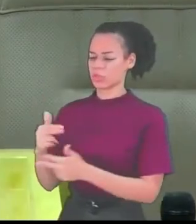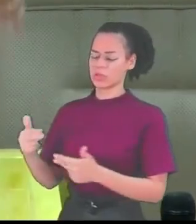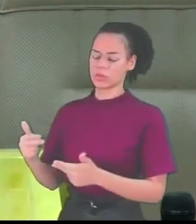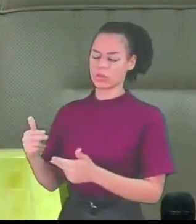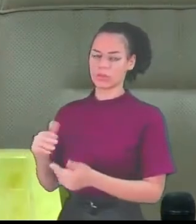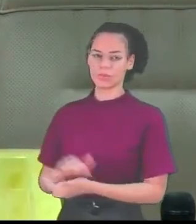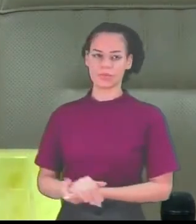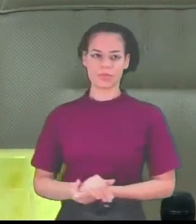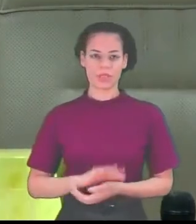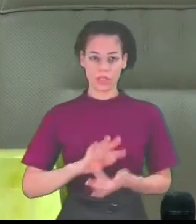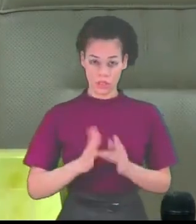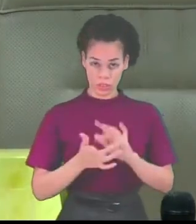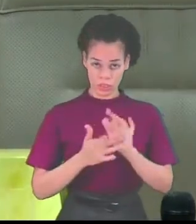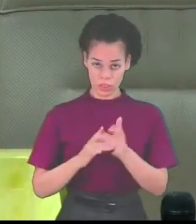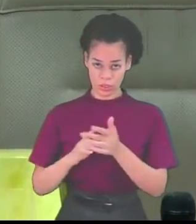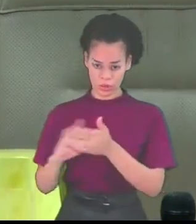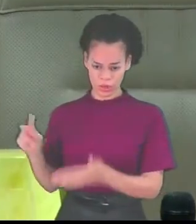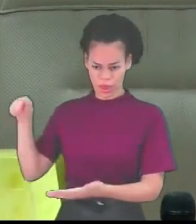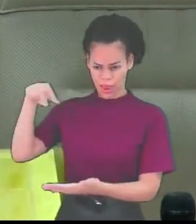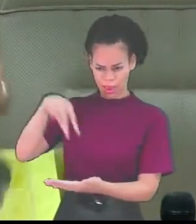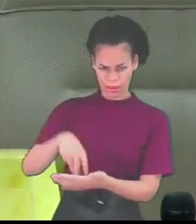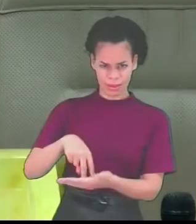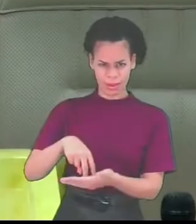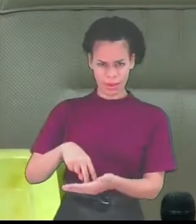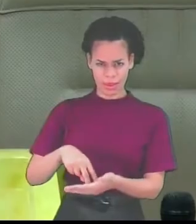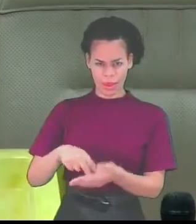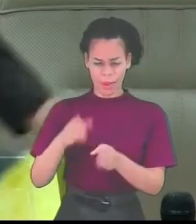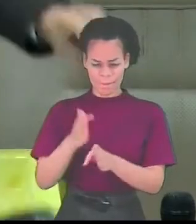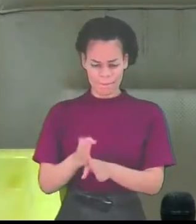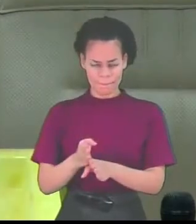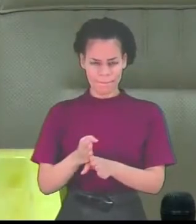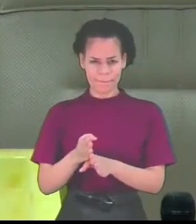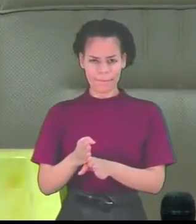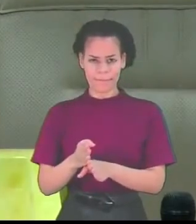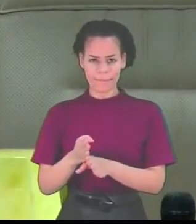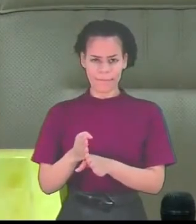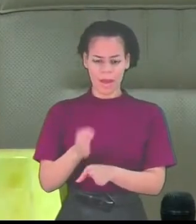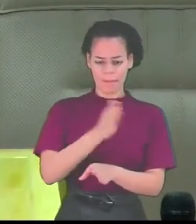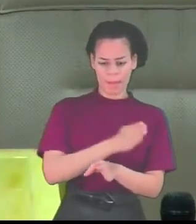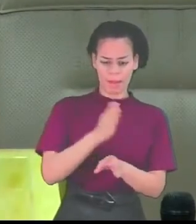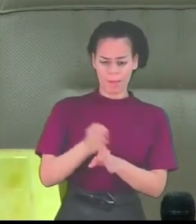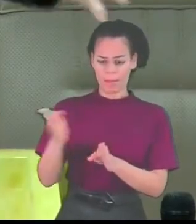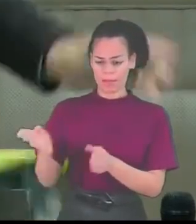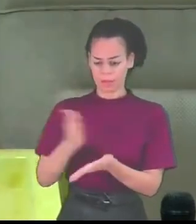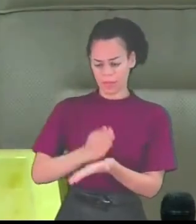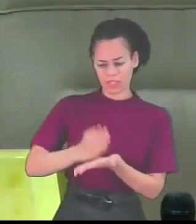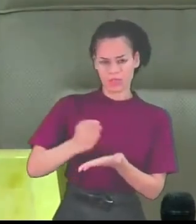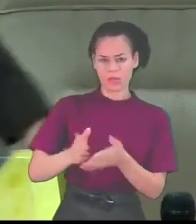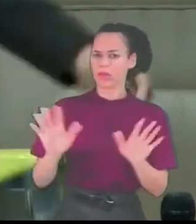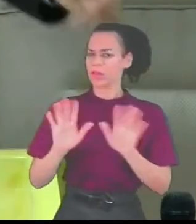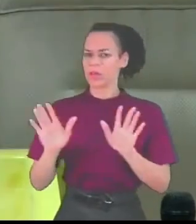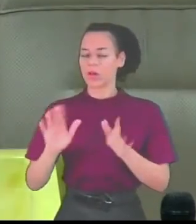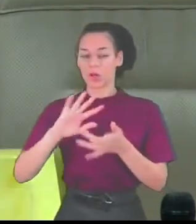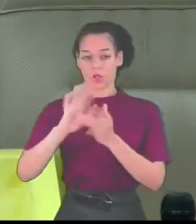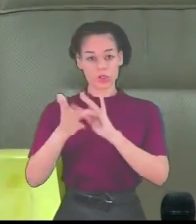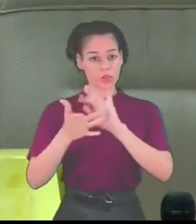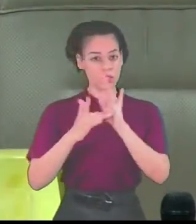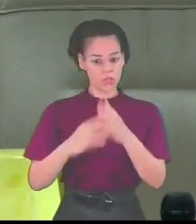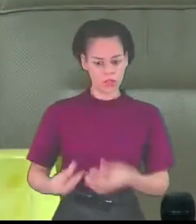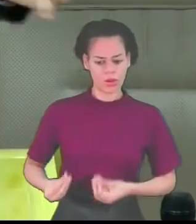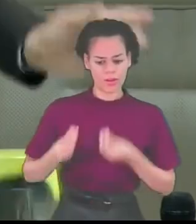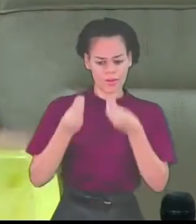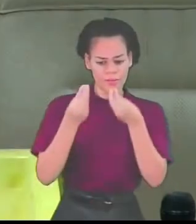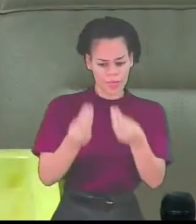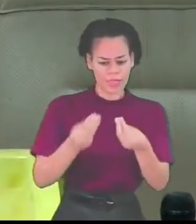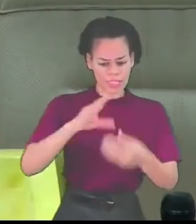Jesus não veio para cá e não pode dividir nada já se veio para cá para trazer salvação para trazer